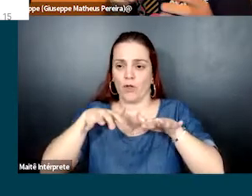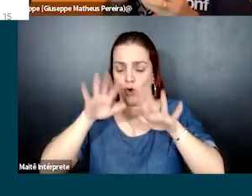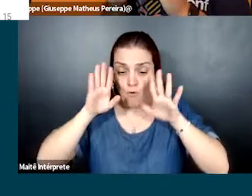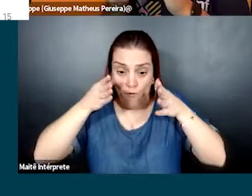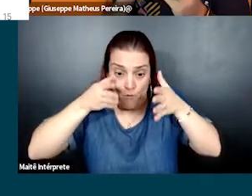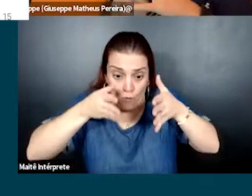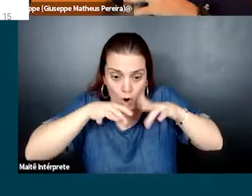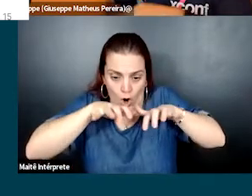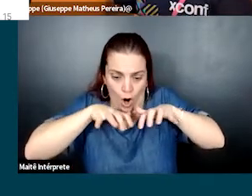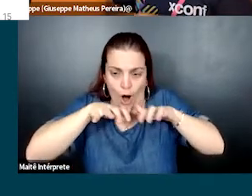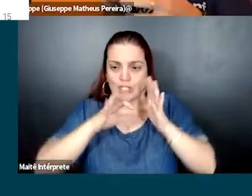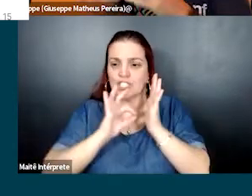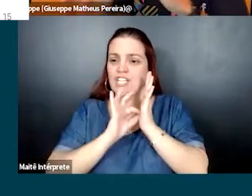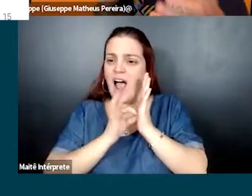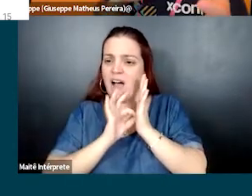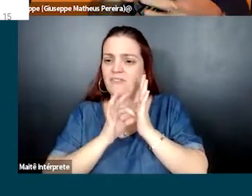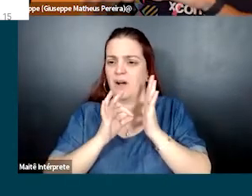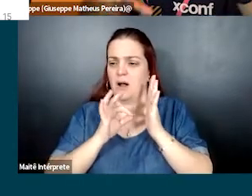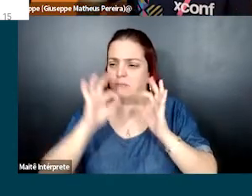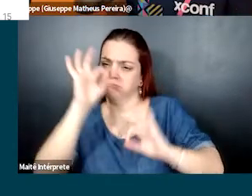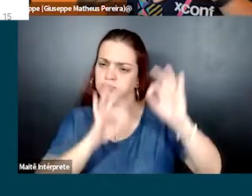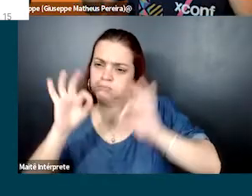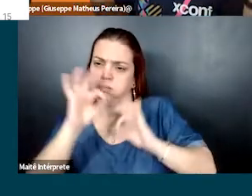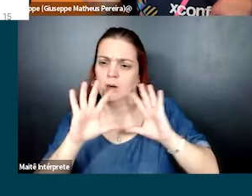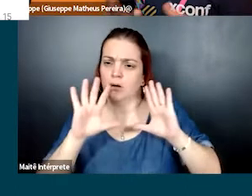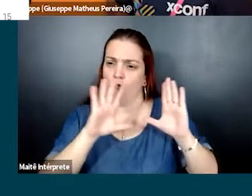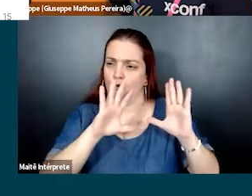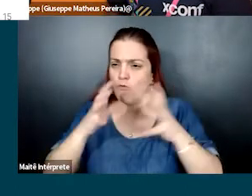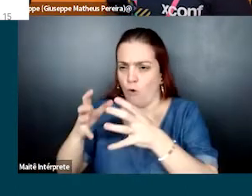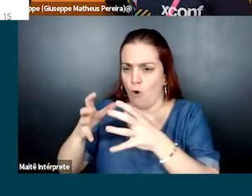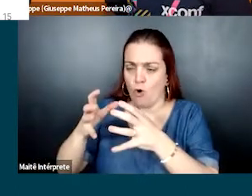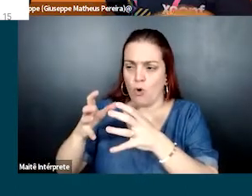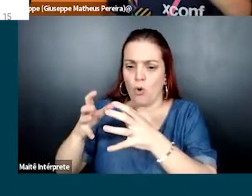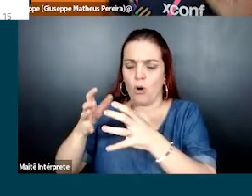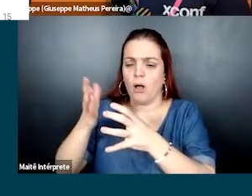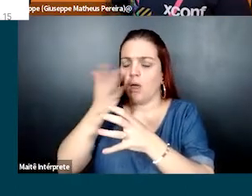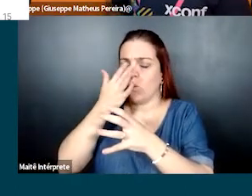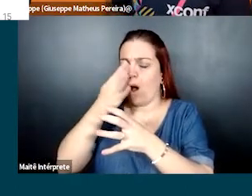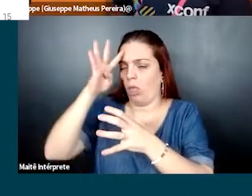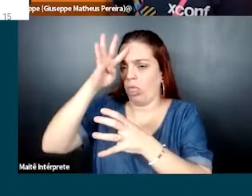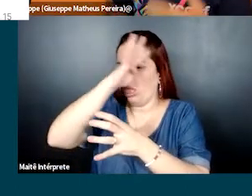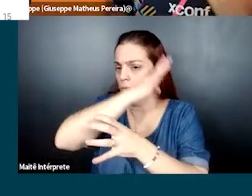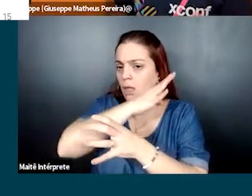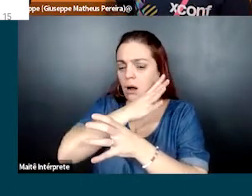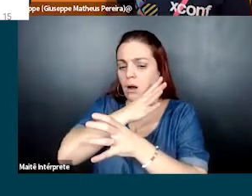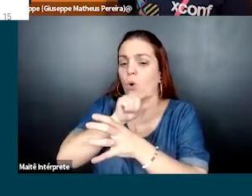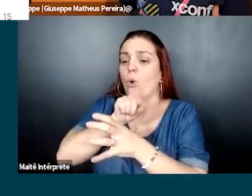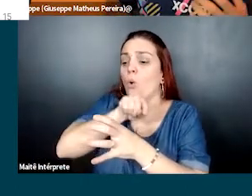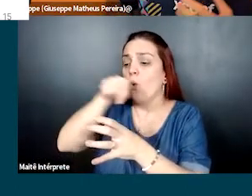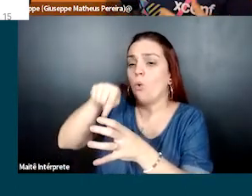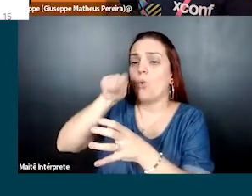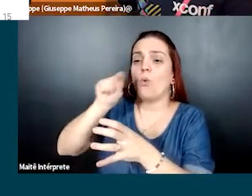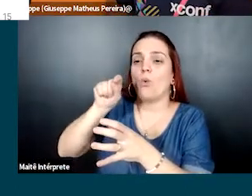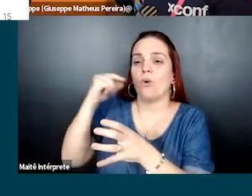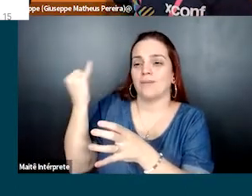criar um Java ali, que é uma entidade, né? E acaba deixando passar a essência dessas coisas,